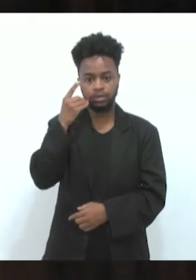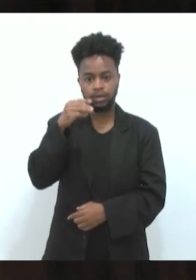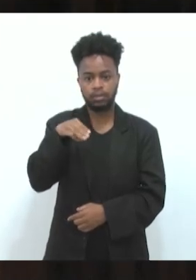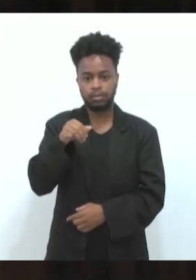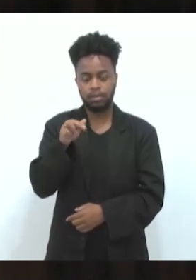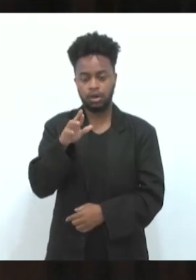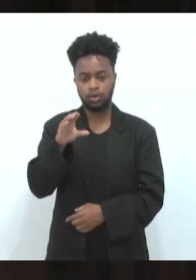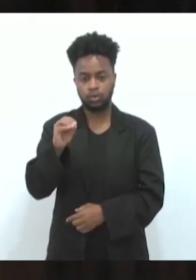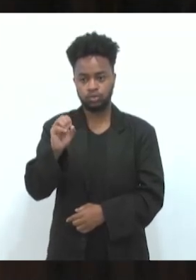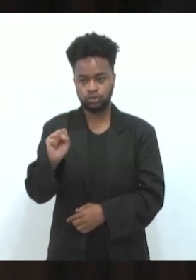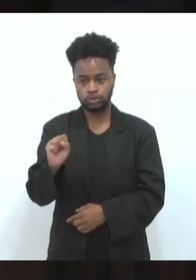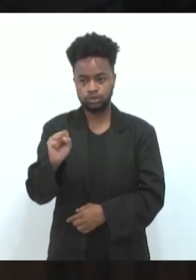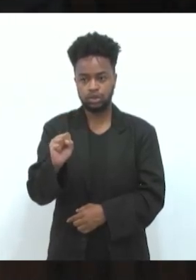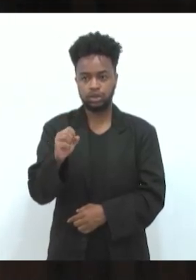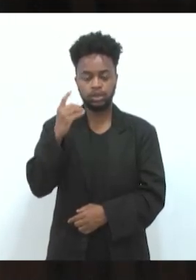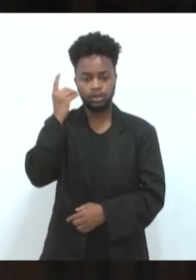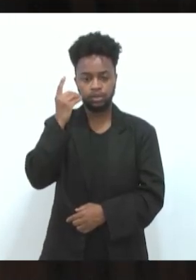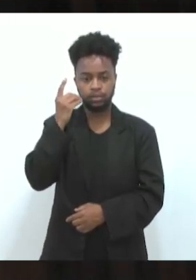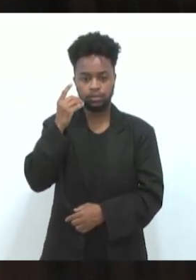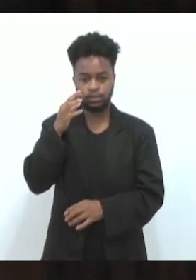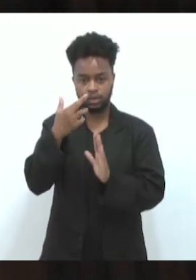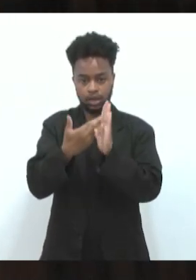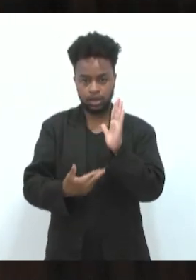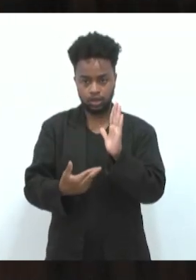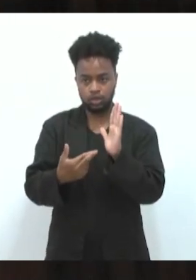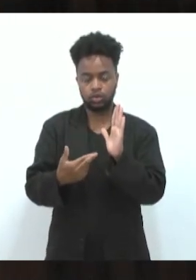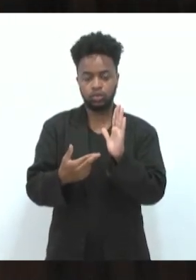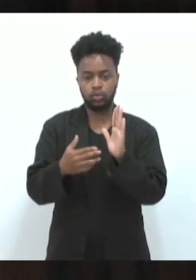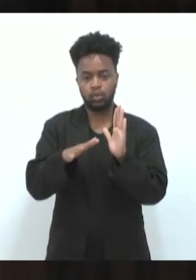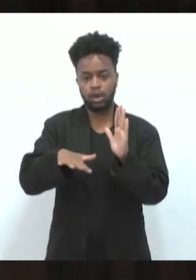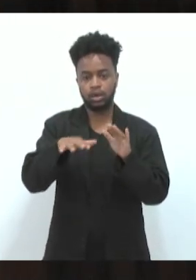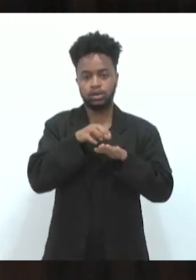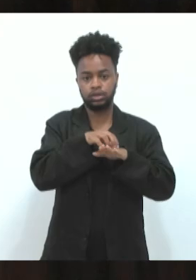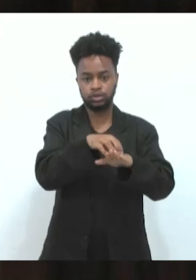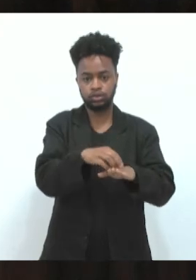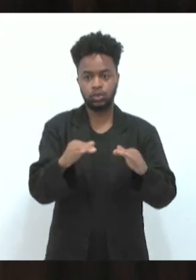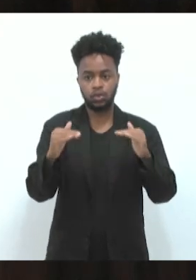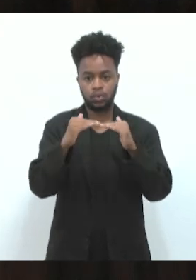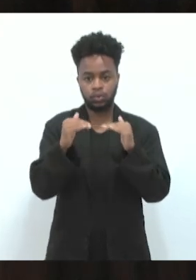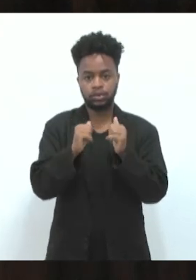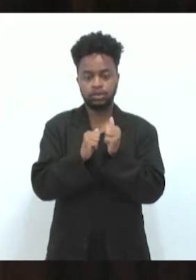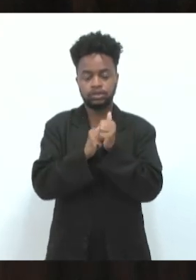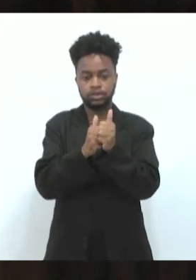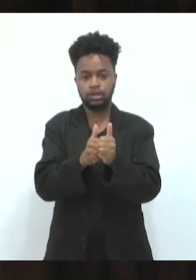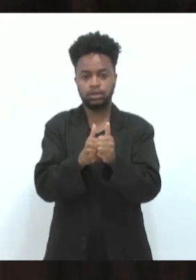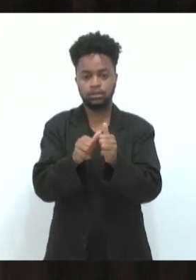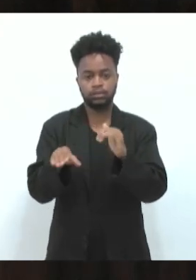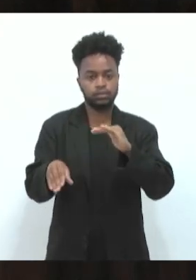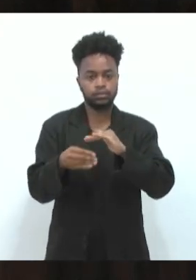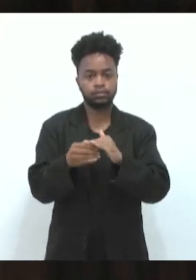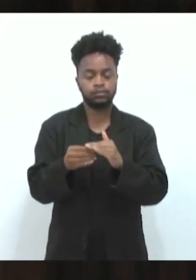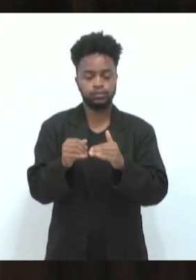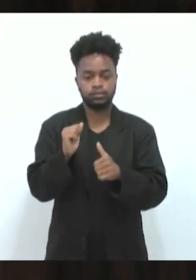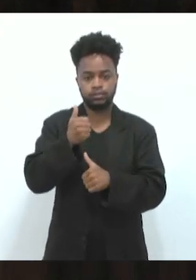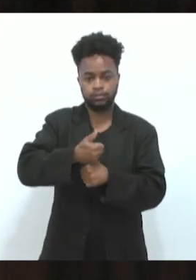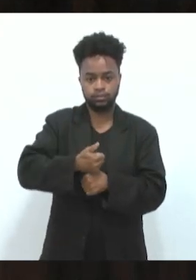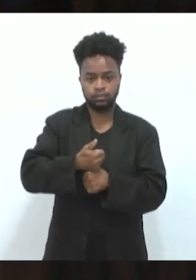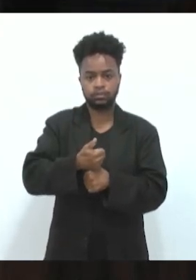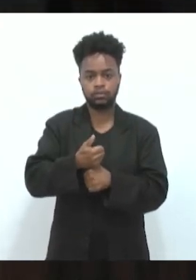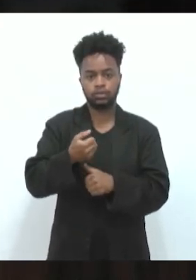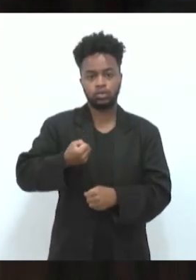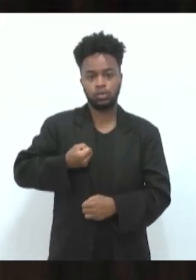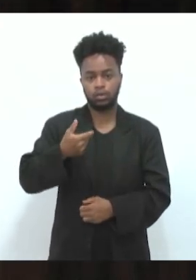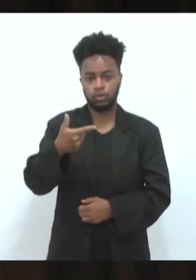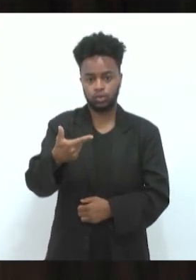Müller, relator original, de Transportes, favorável com a subemenda à emenda número 2